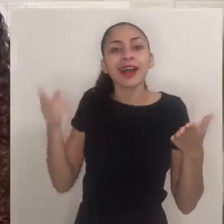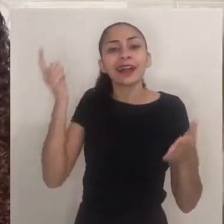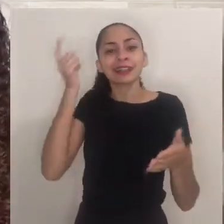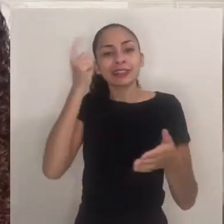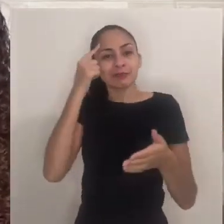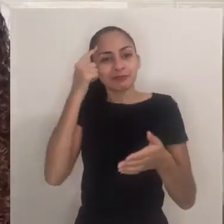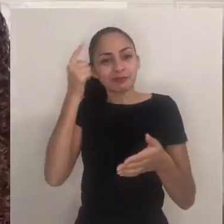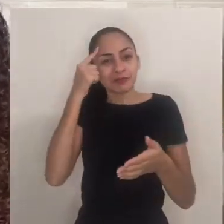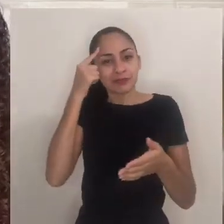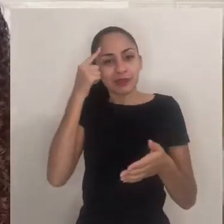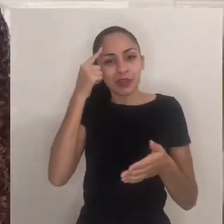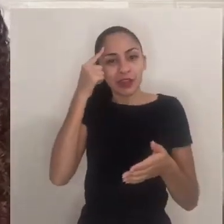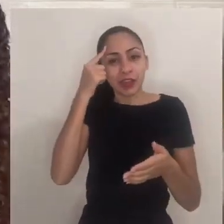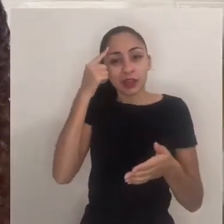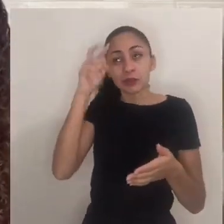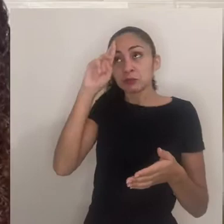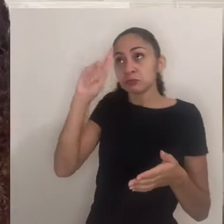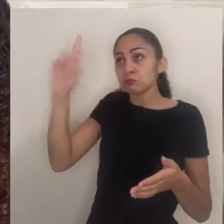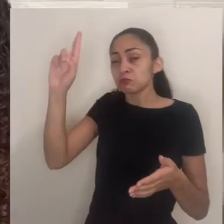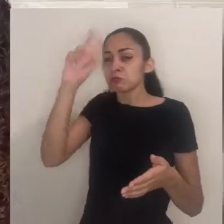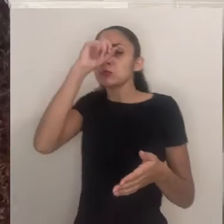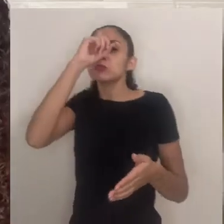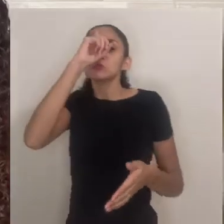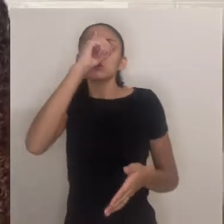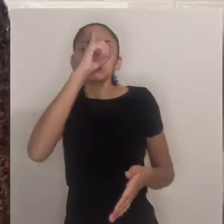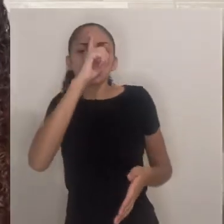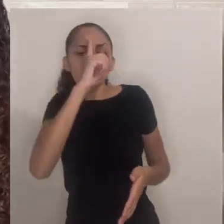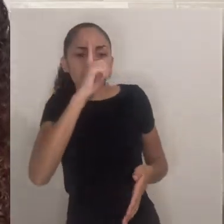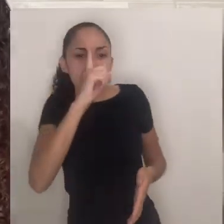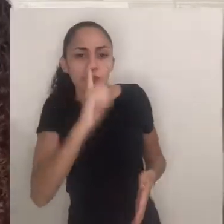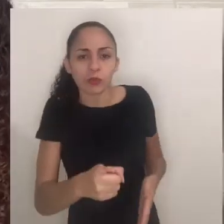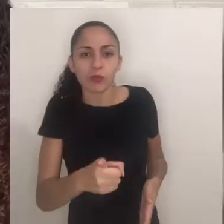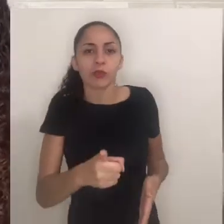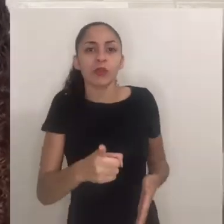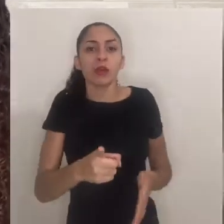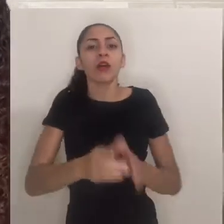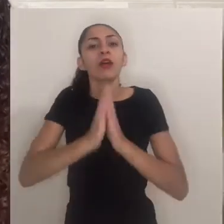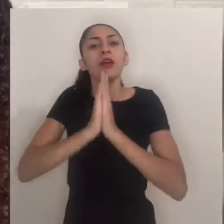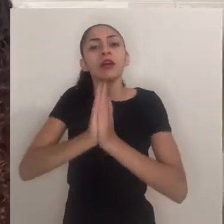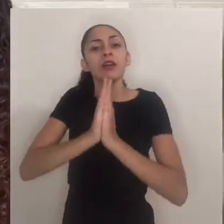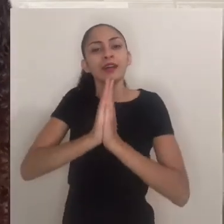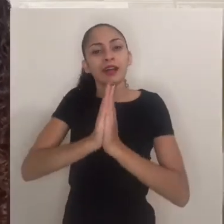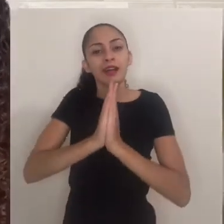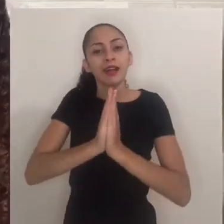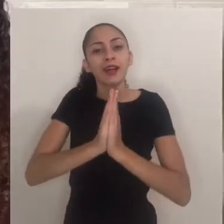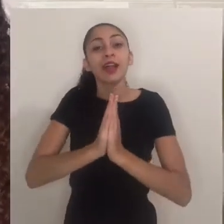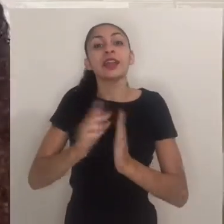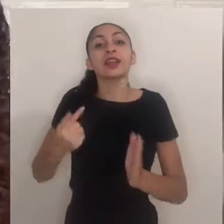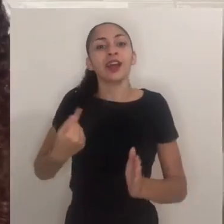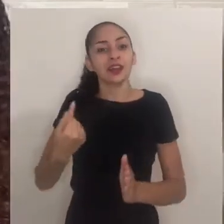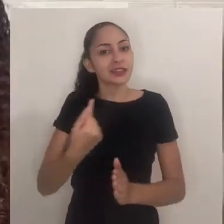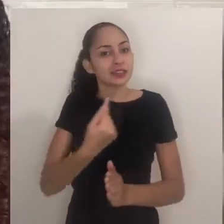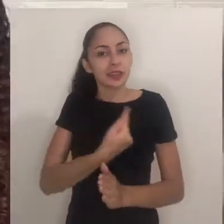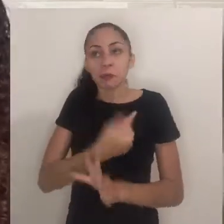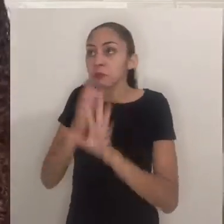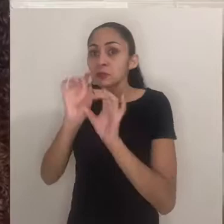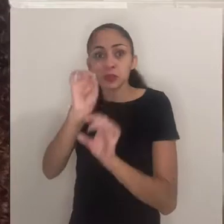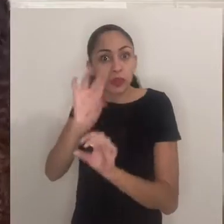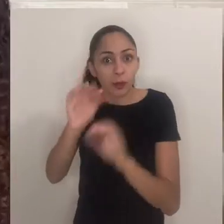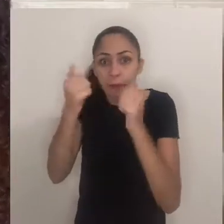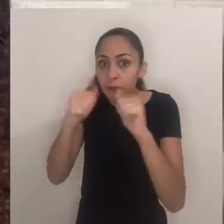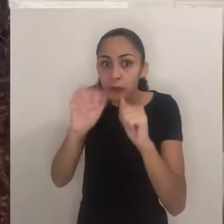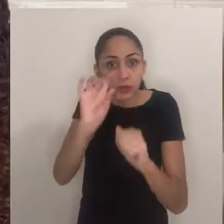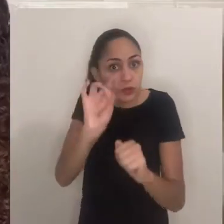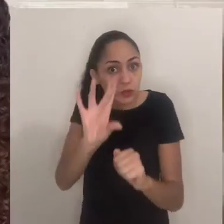fato de Deus ter ordenado em sua palavra, de Deus nos ordenar, nos exortar a orar, já é o bastante para que